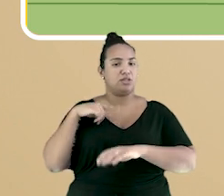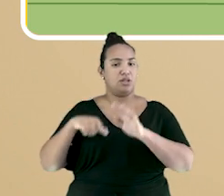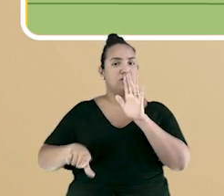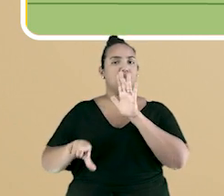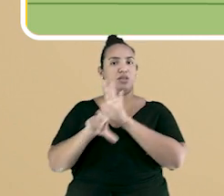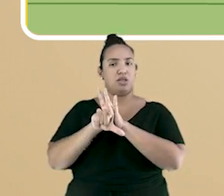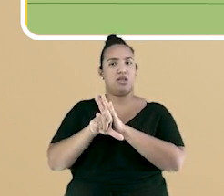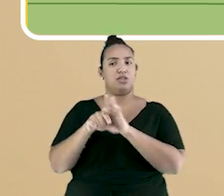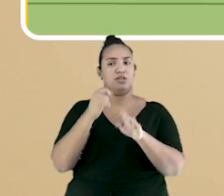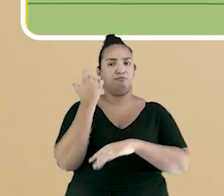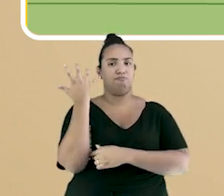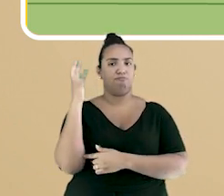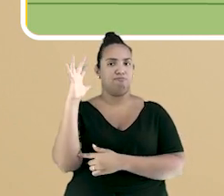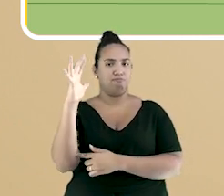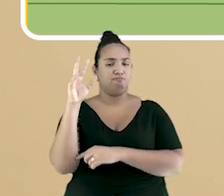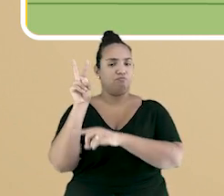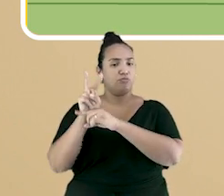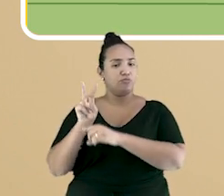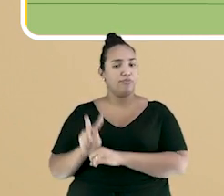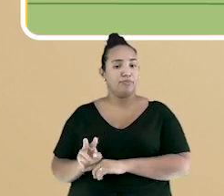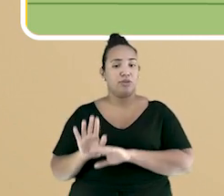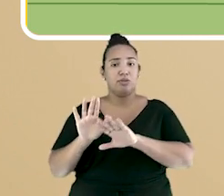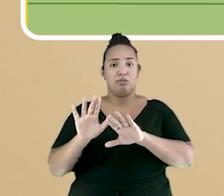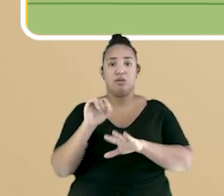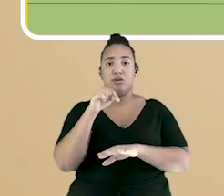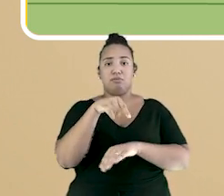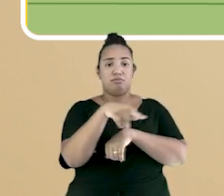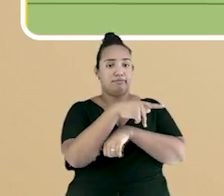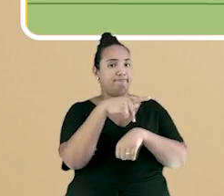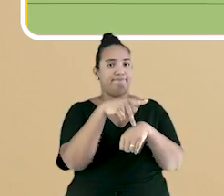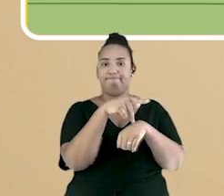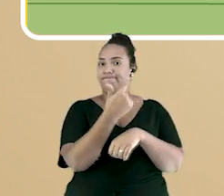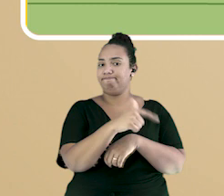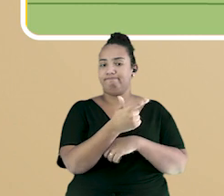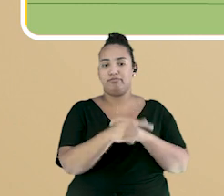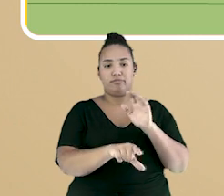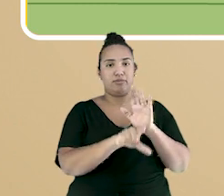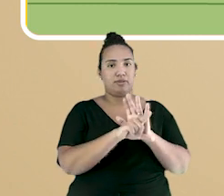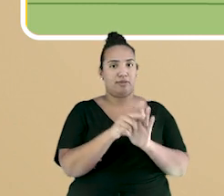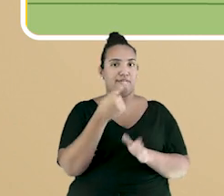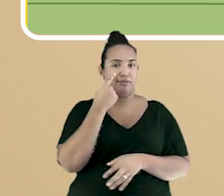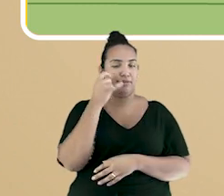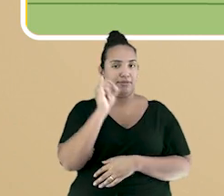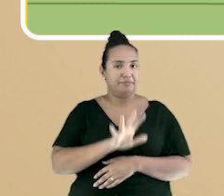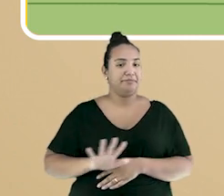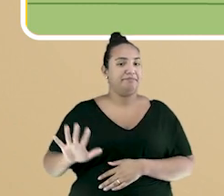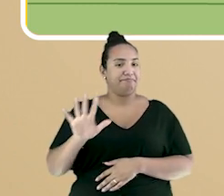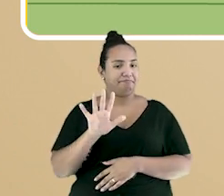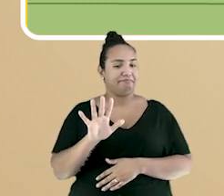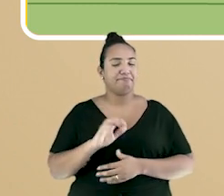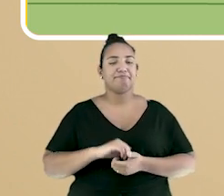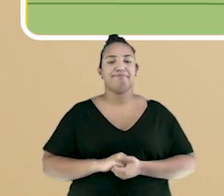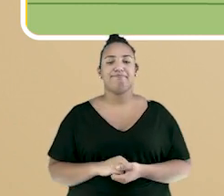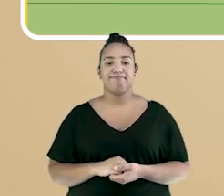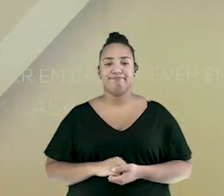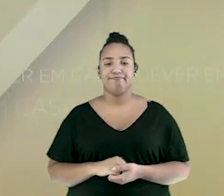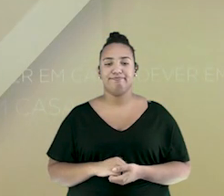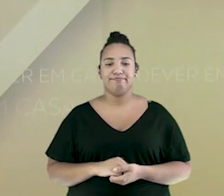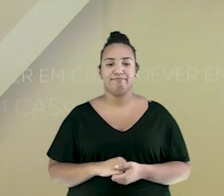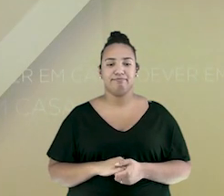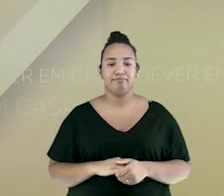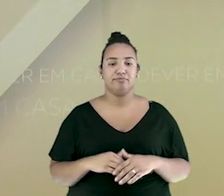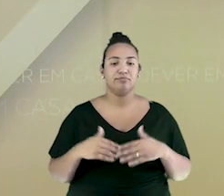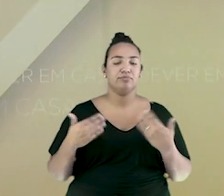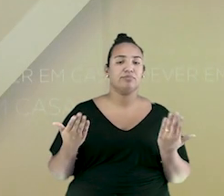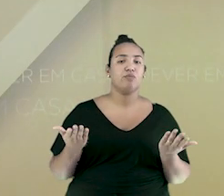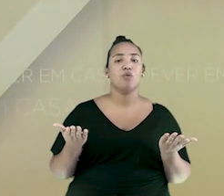bem definidas, enquanto o outro não. Isso fica bem evidente na imagem, não é mesmo?